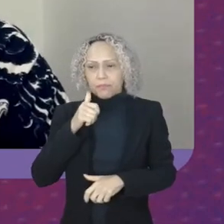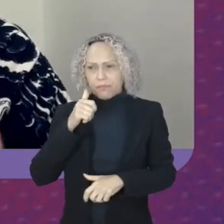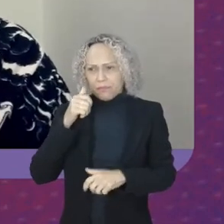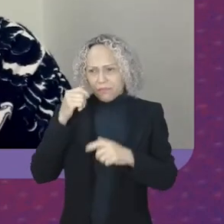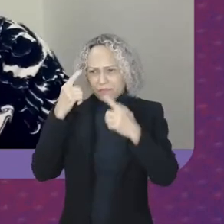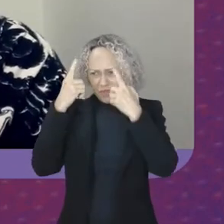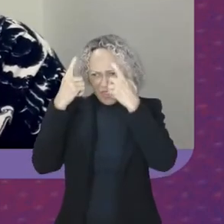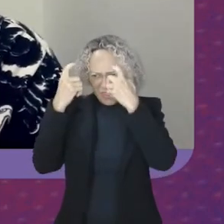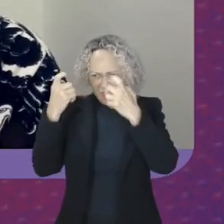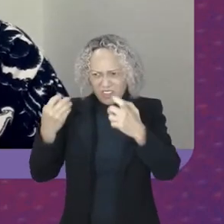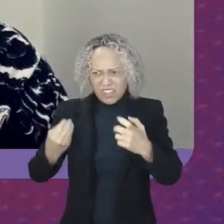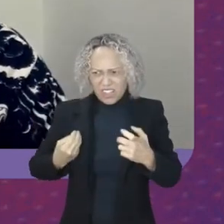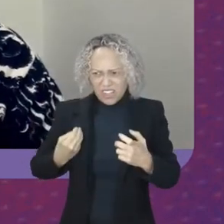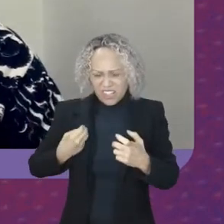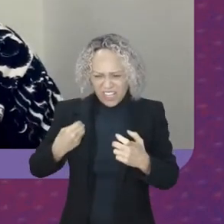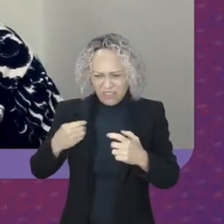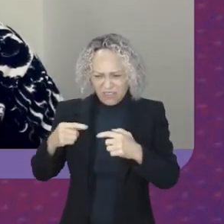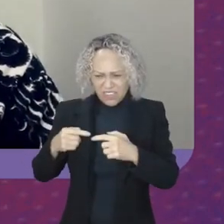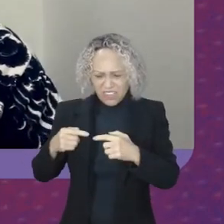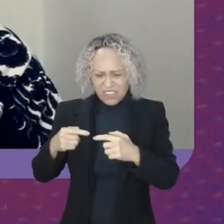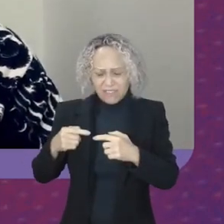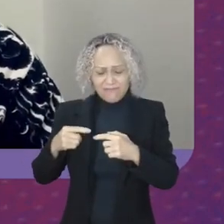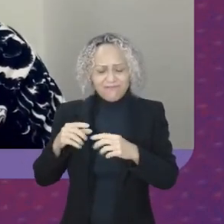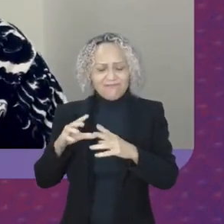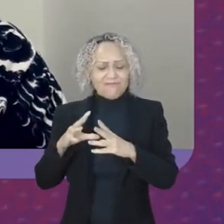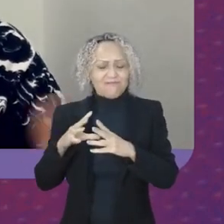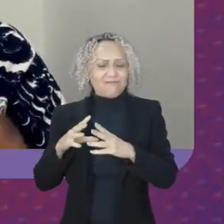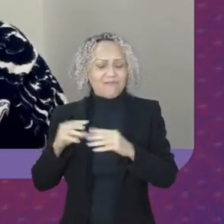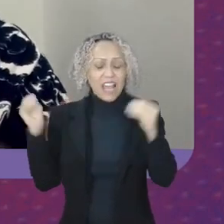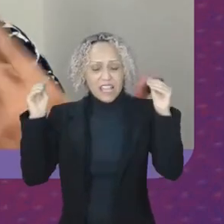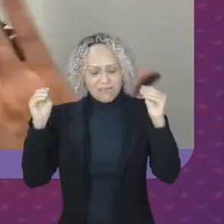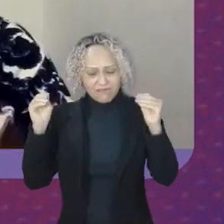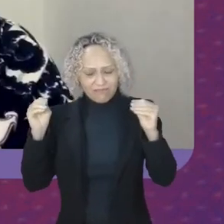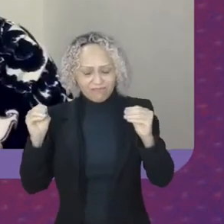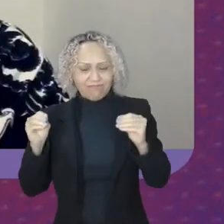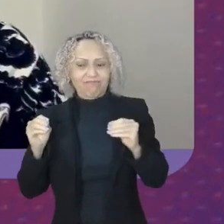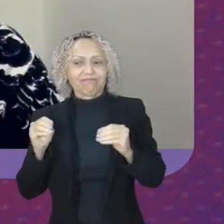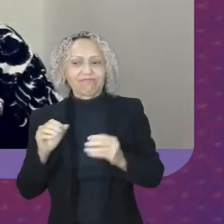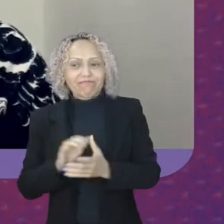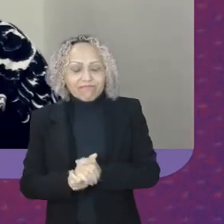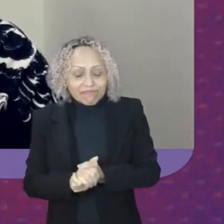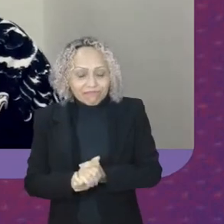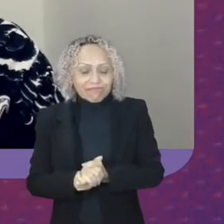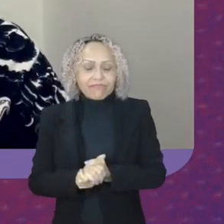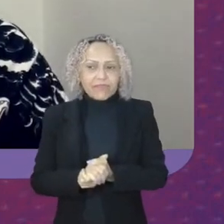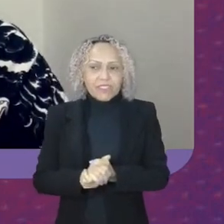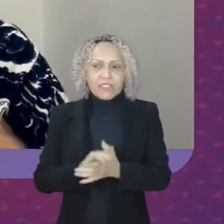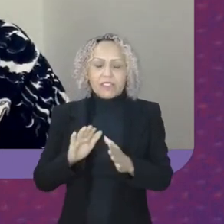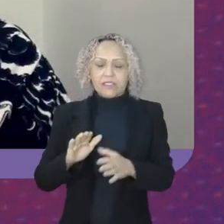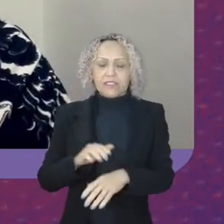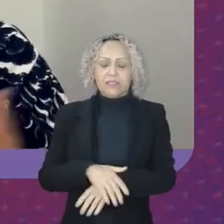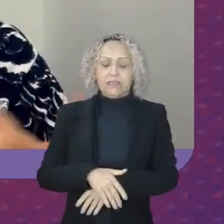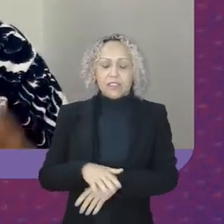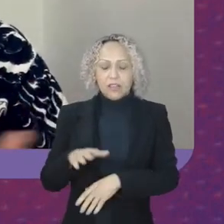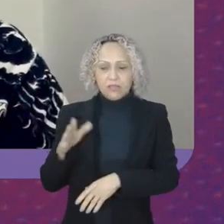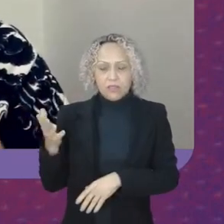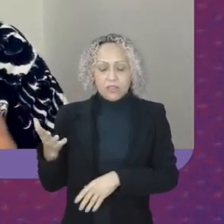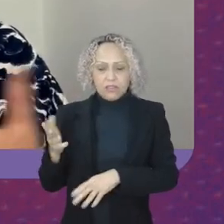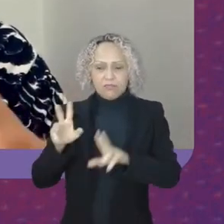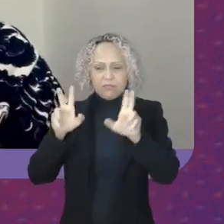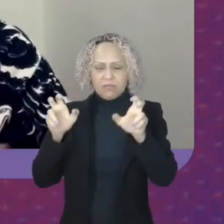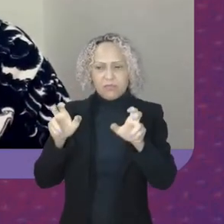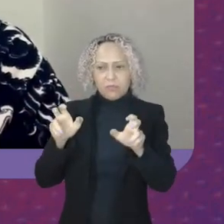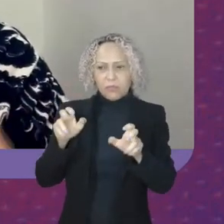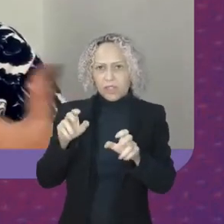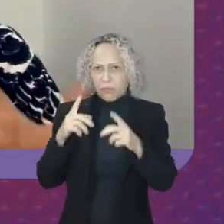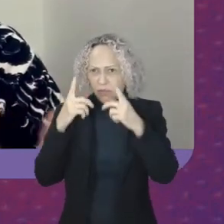áreas. Então, é fundamental que nós tenhamos apoio. As mulheres têm falado muito nos estados, nos locais